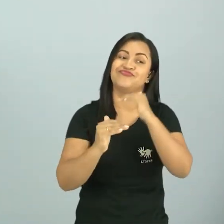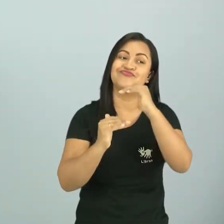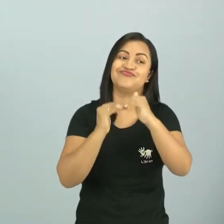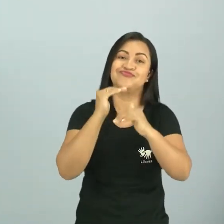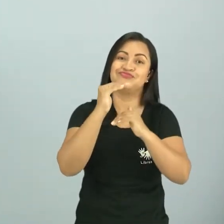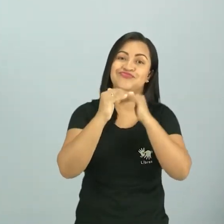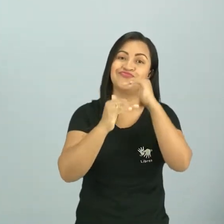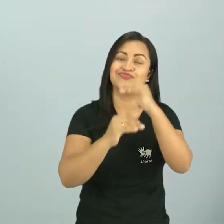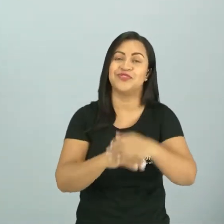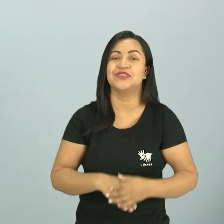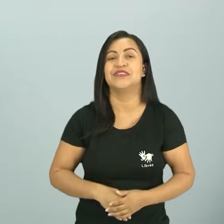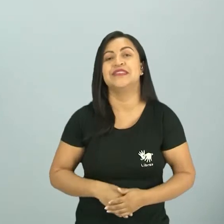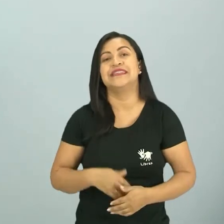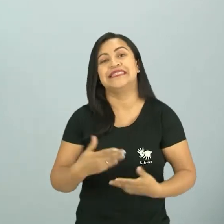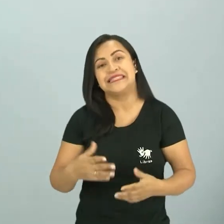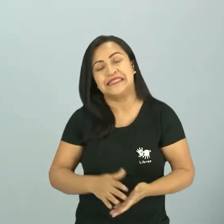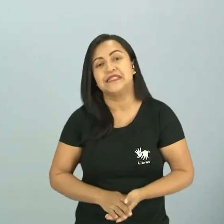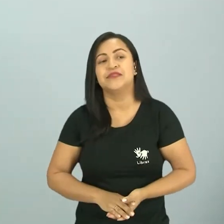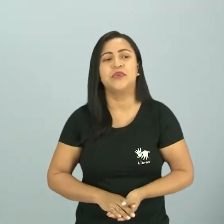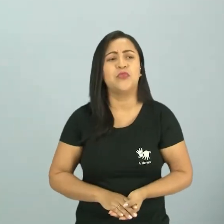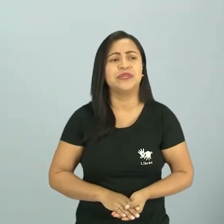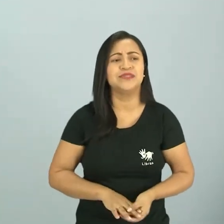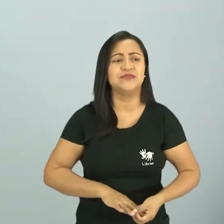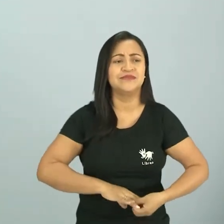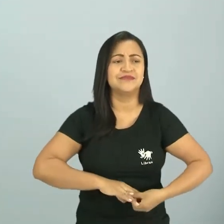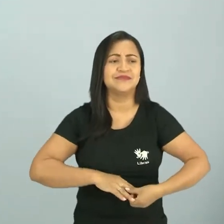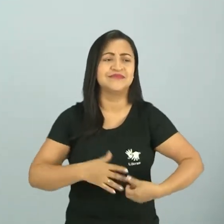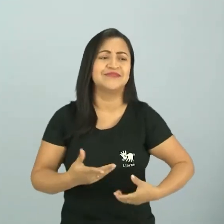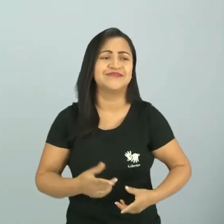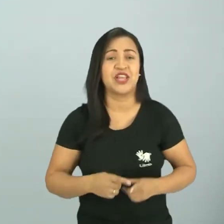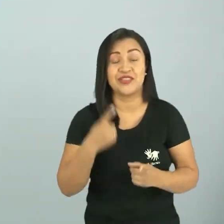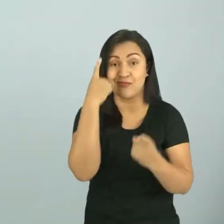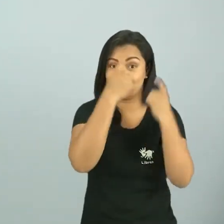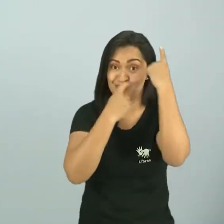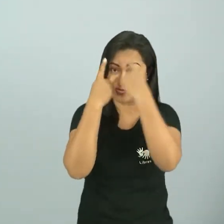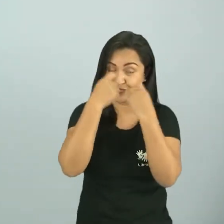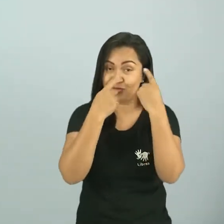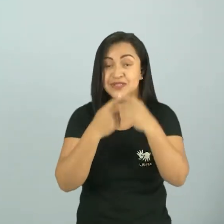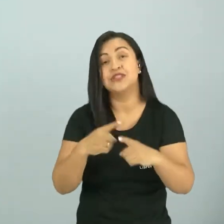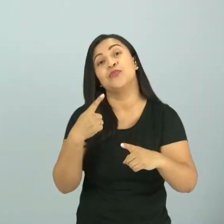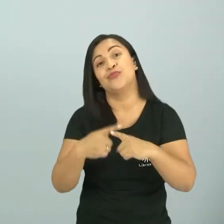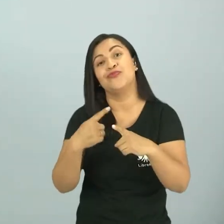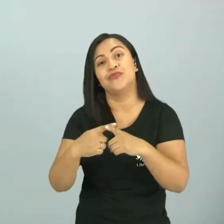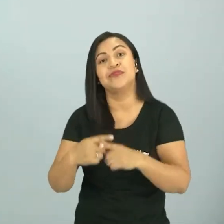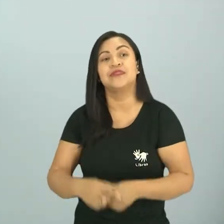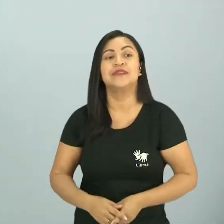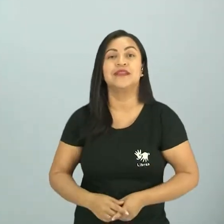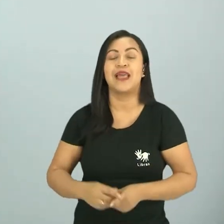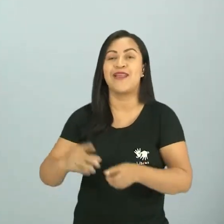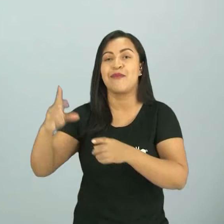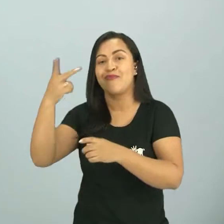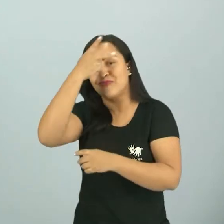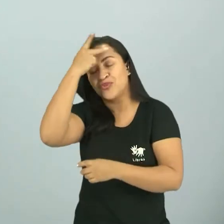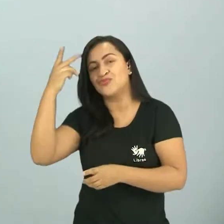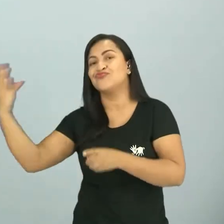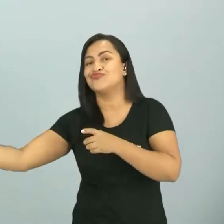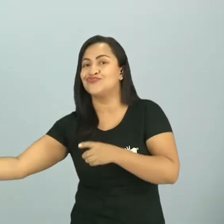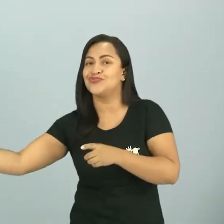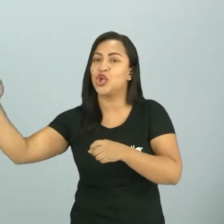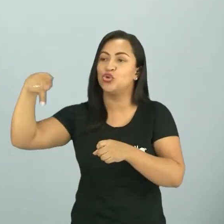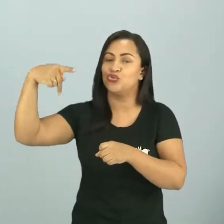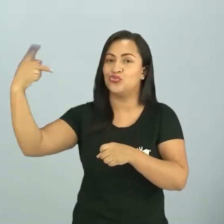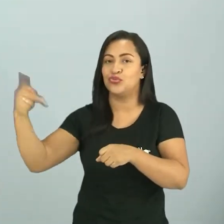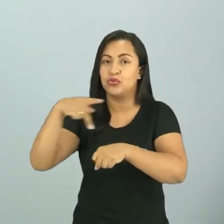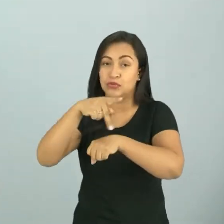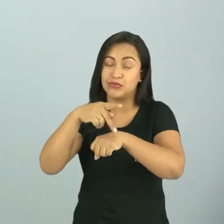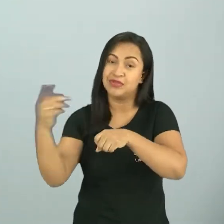existe uma preocupação, tá? E uma interferência também na chegada de grande quantidade de imigrantes, que vai gerar um problema lá na frente que eu vou falar para